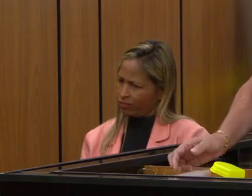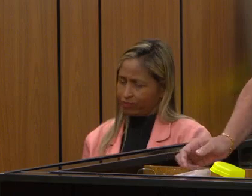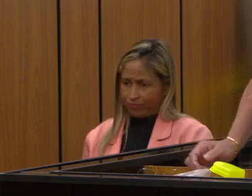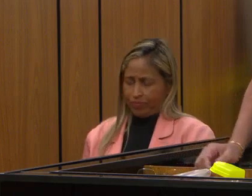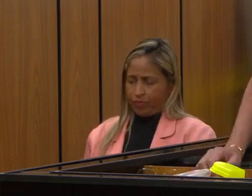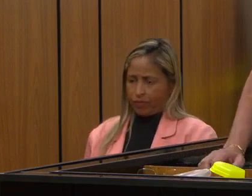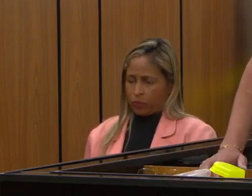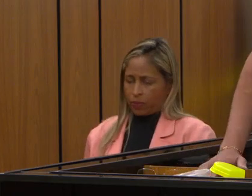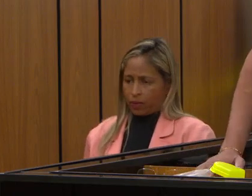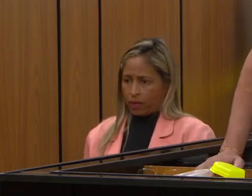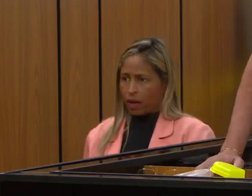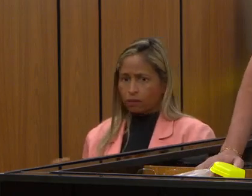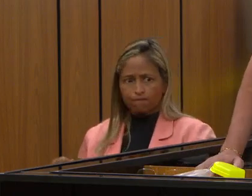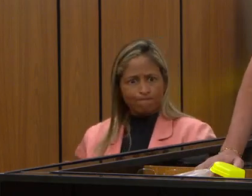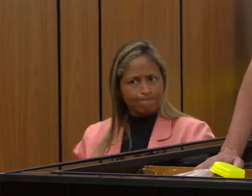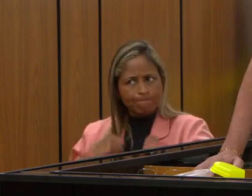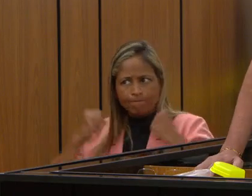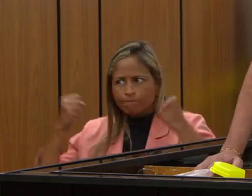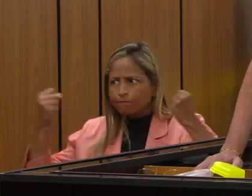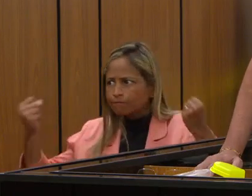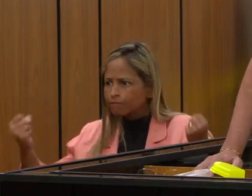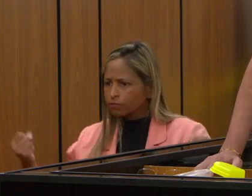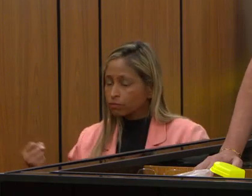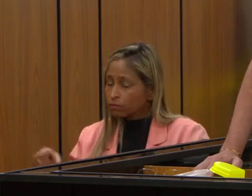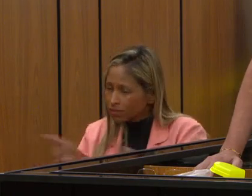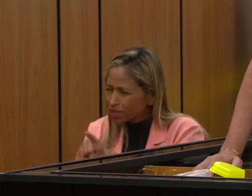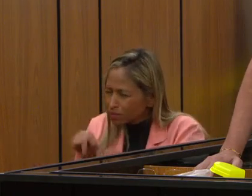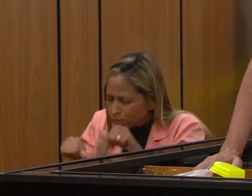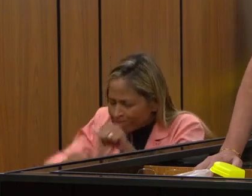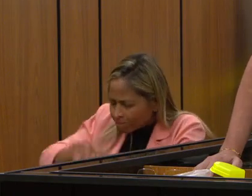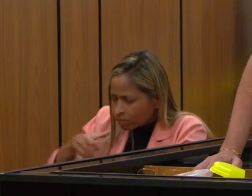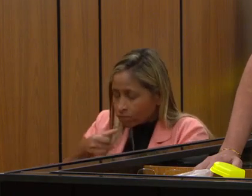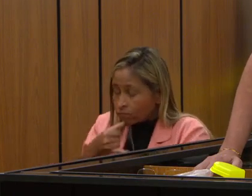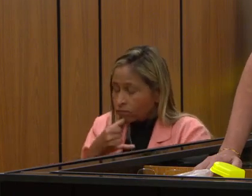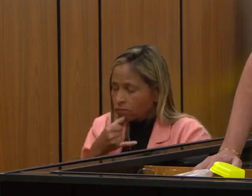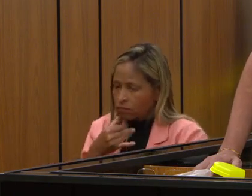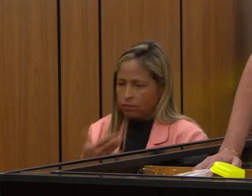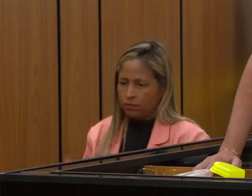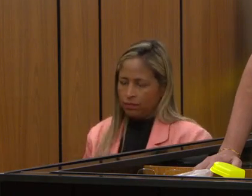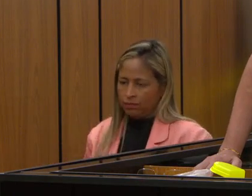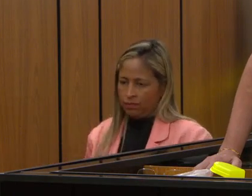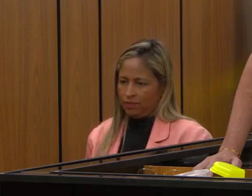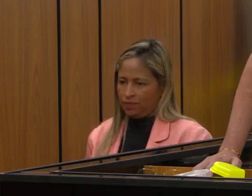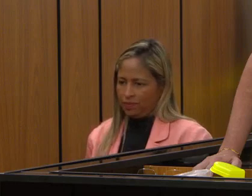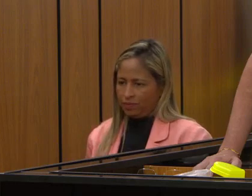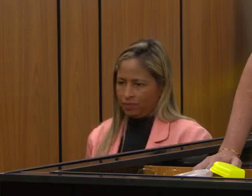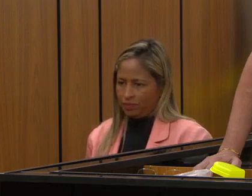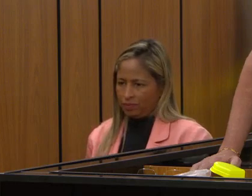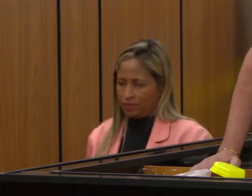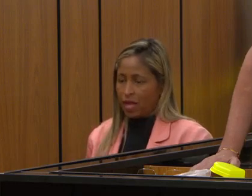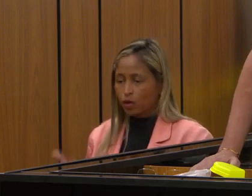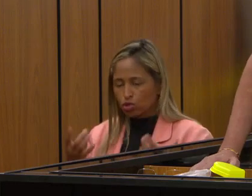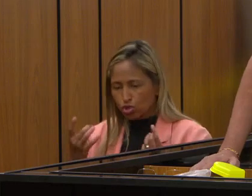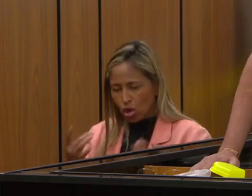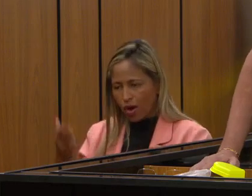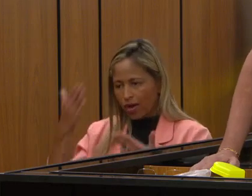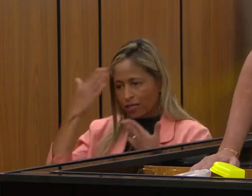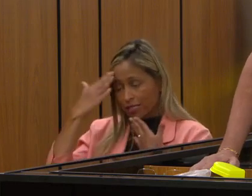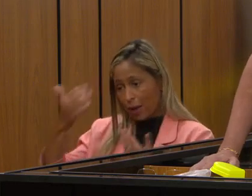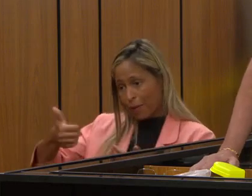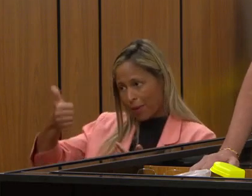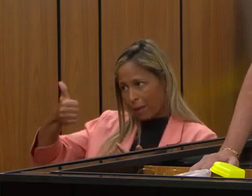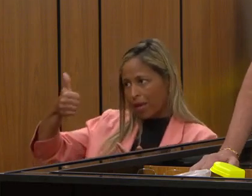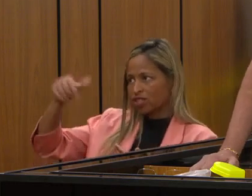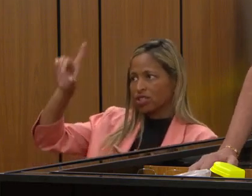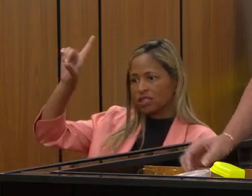é uma indignação sabe gente uma tristeza eu só tenho a agradecer primeiramente